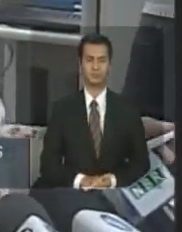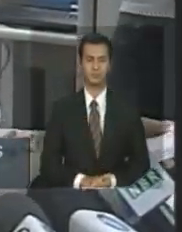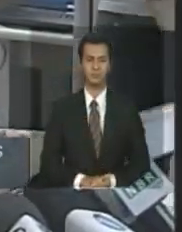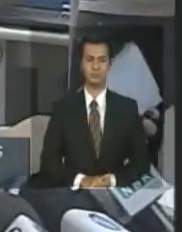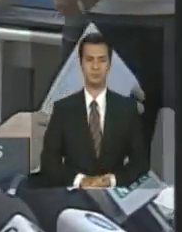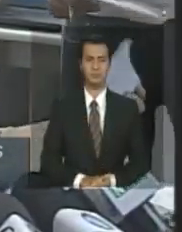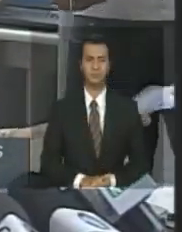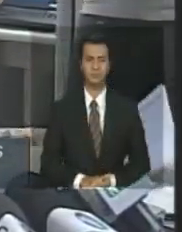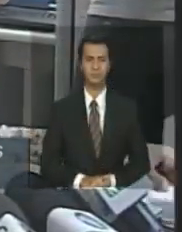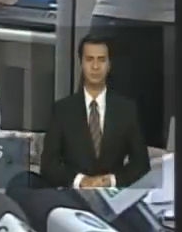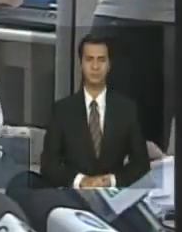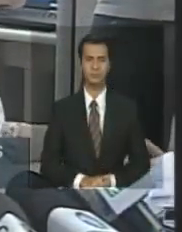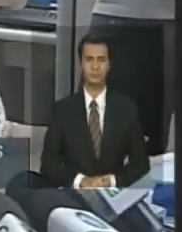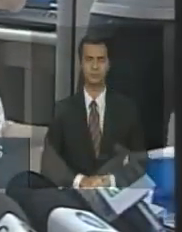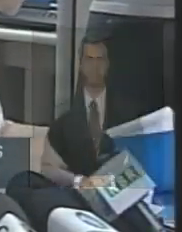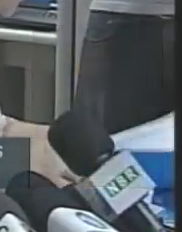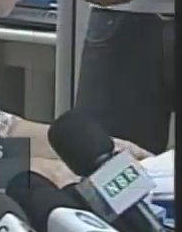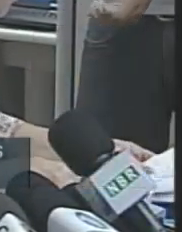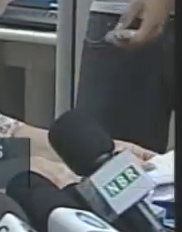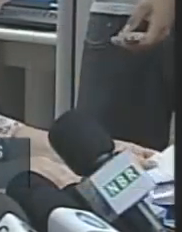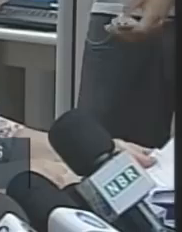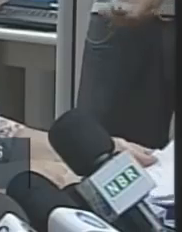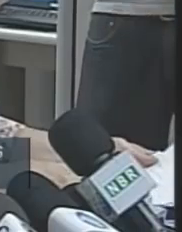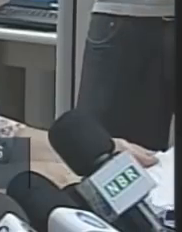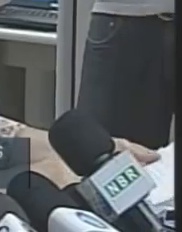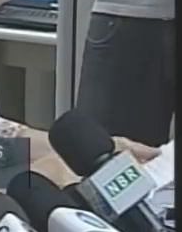Deixa eu pegar aqui.